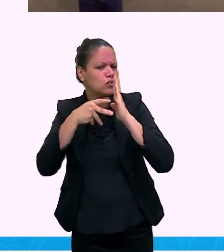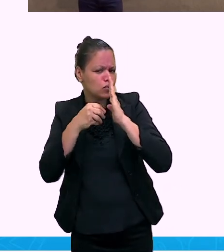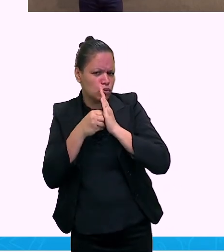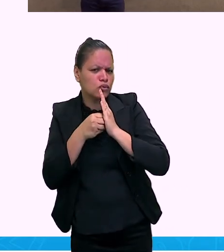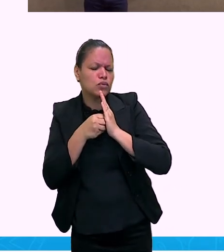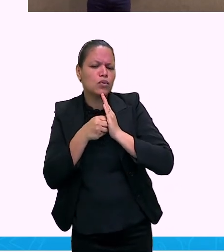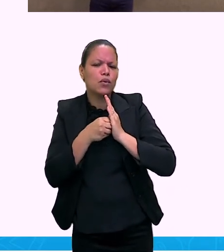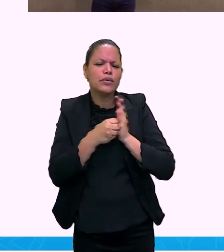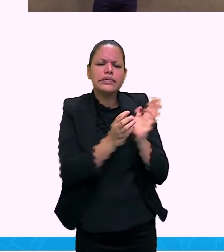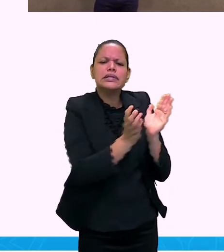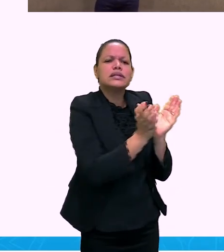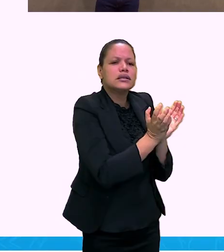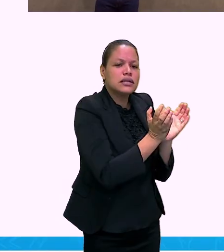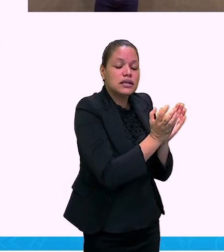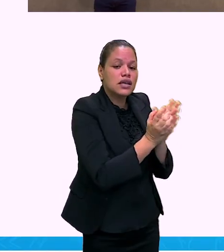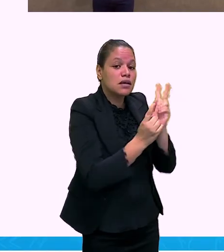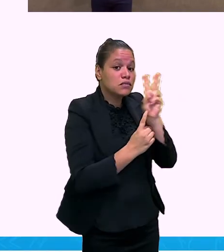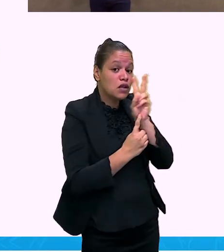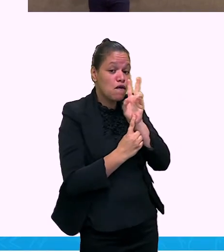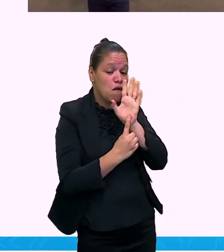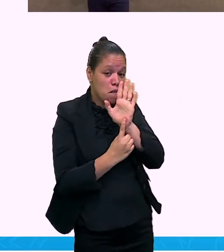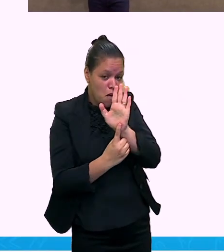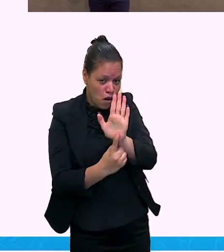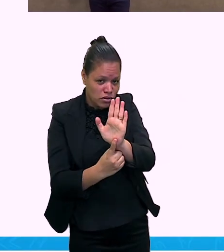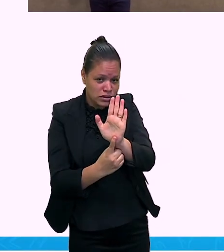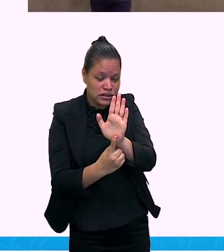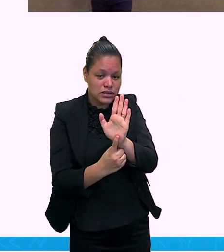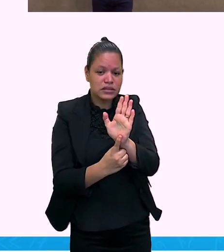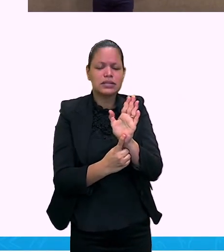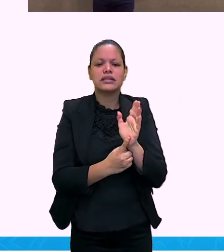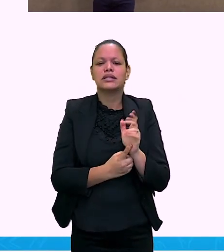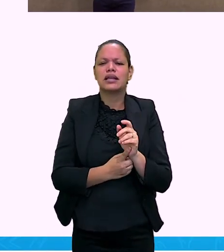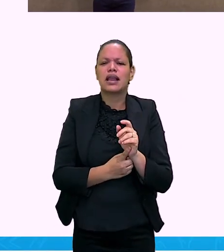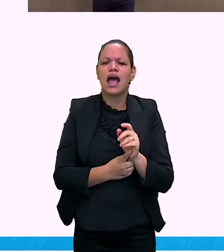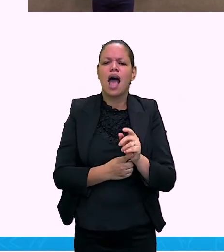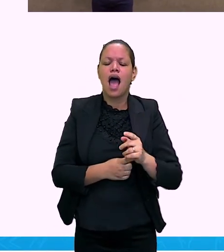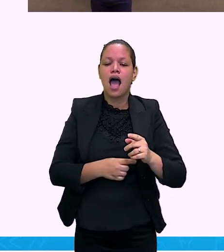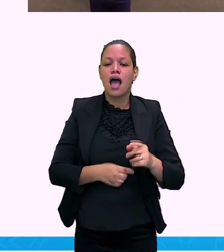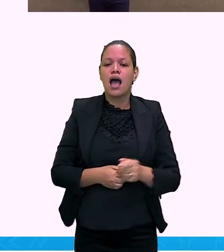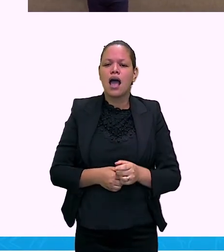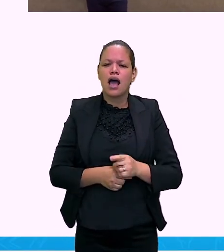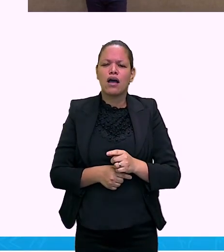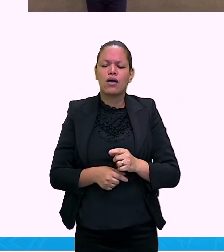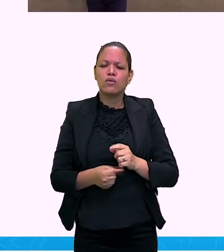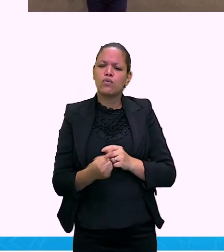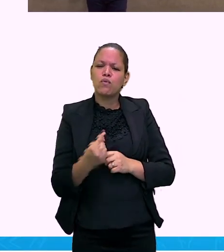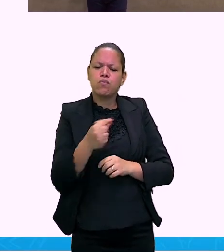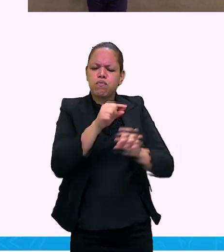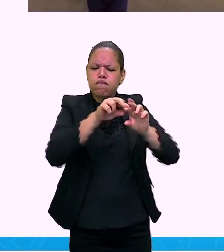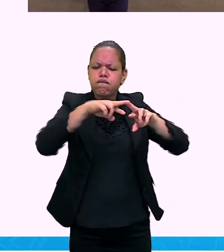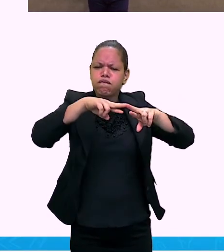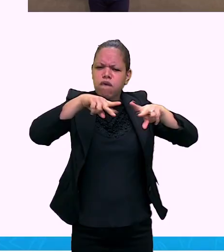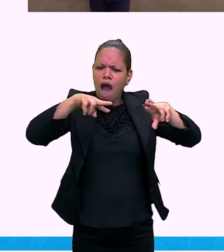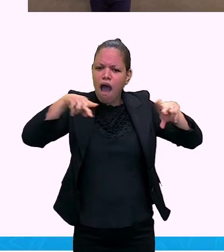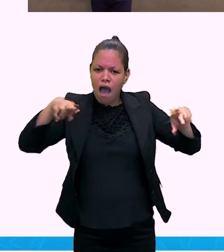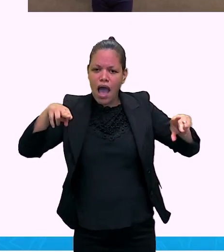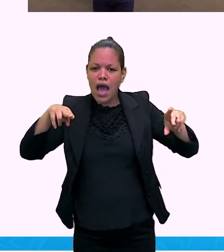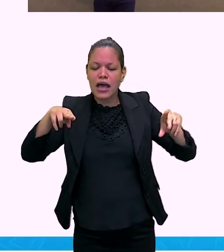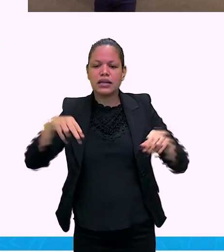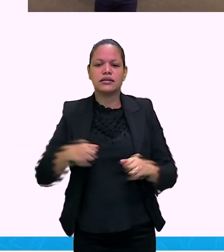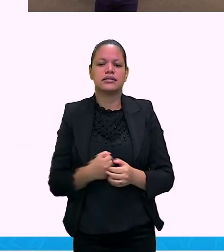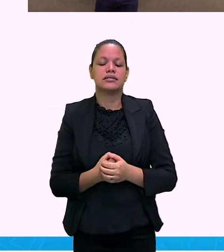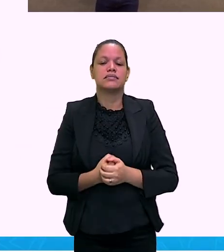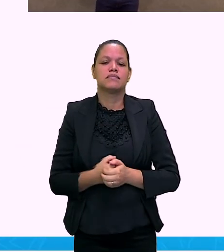vocês algumas principais que também hoje, né, conseguimos ver em determinados pontos de estados mesmo do